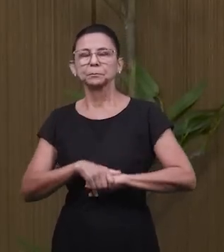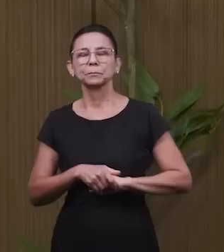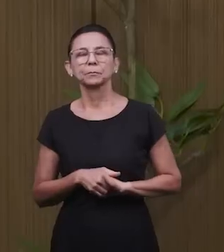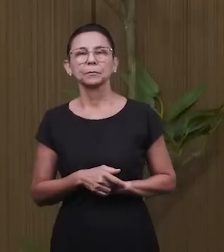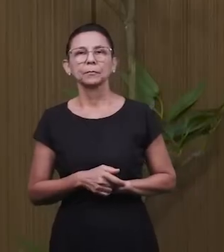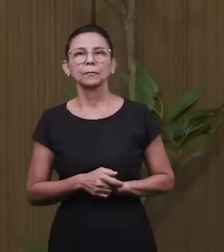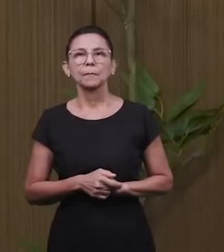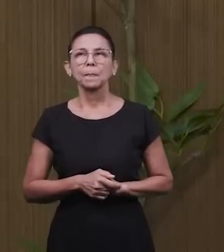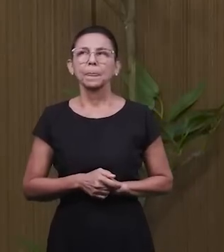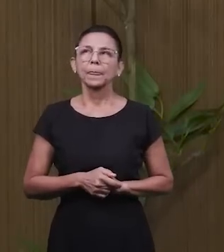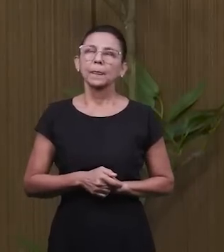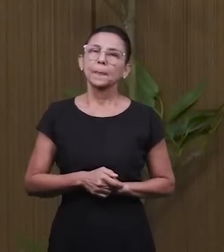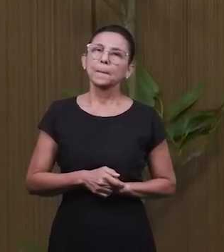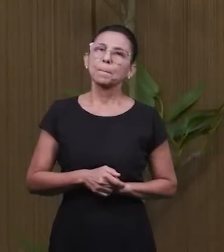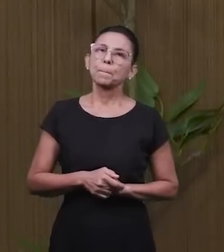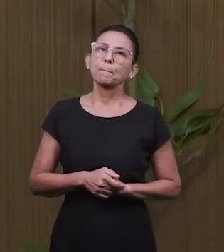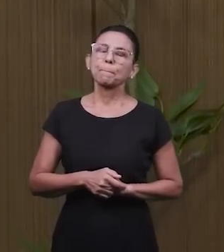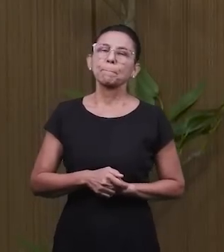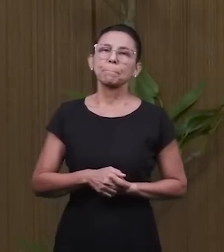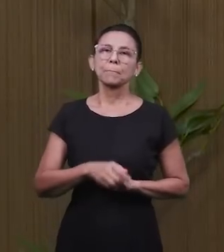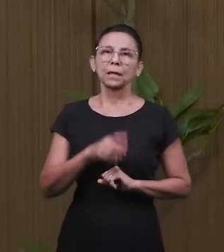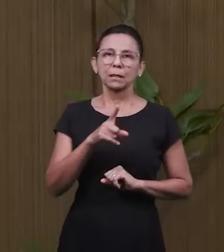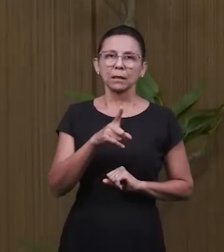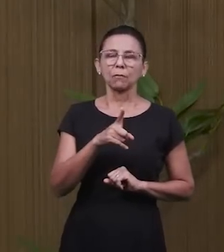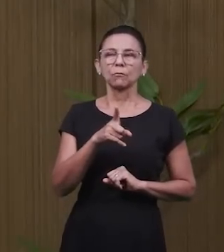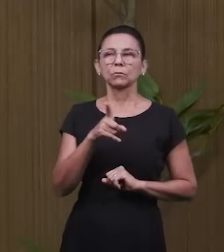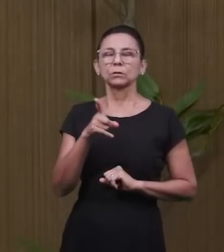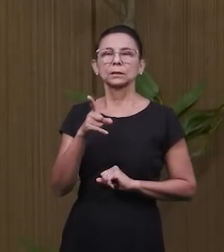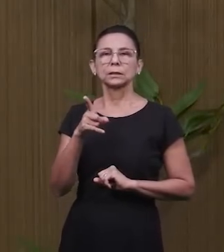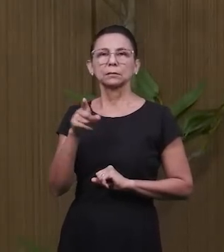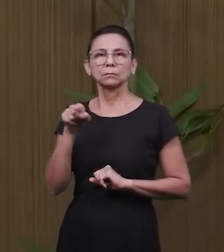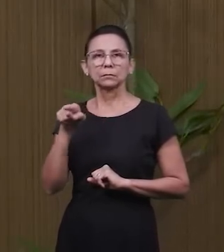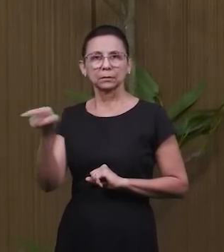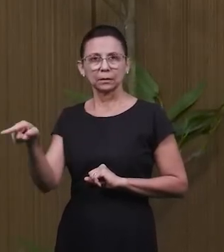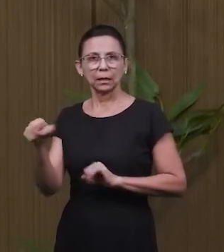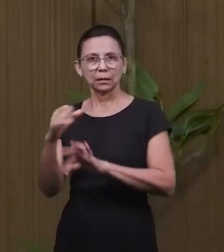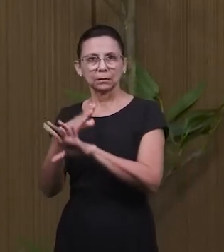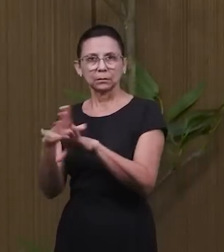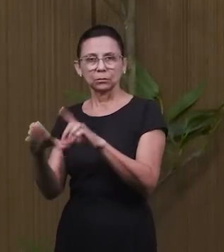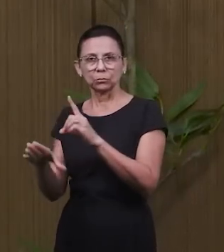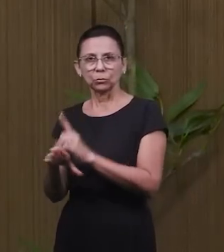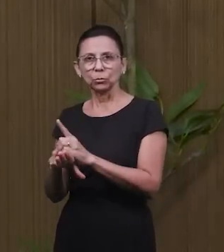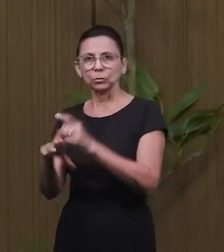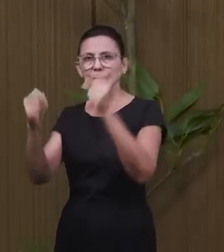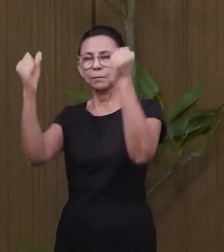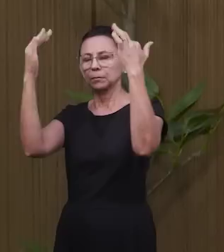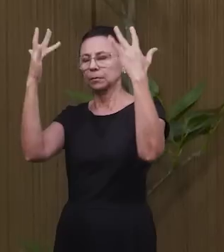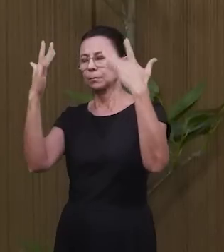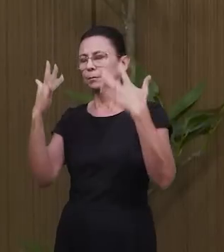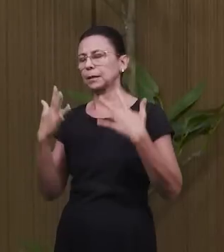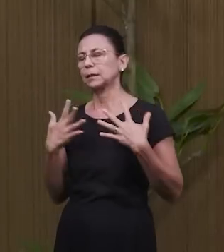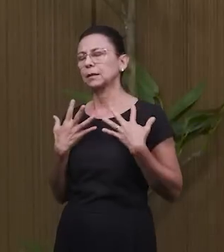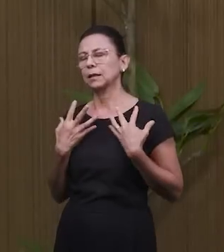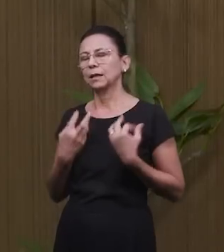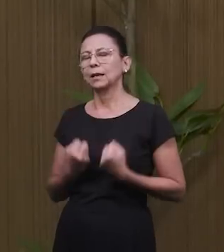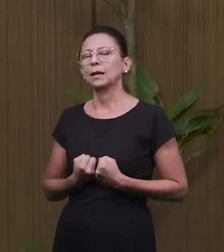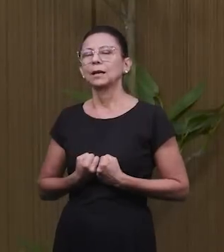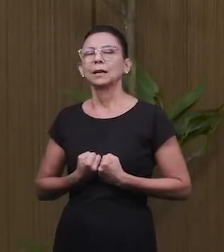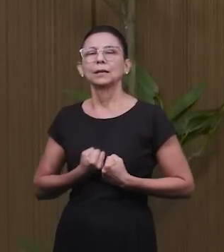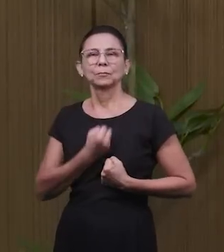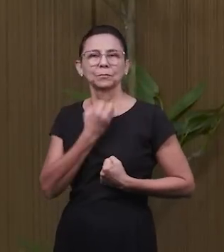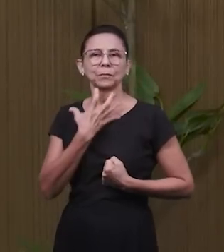culto, você recebe bênção, porque você faz parte de um corpo vivo. O corpo é isso, né? Então,